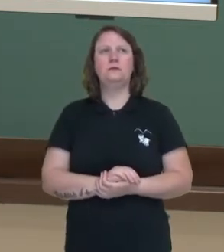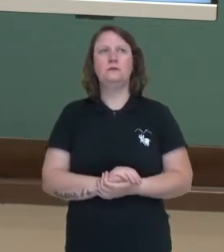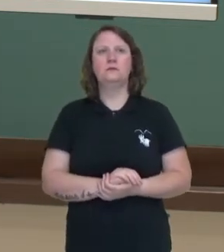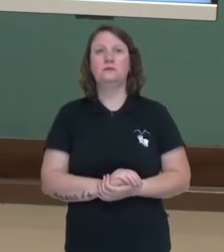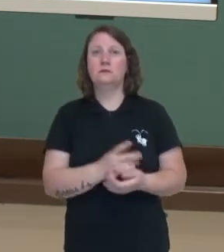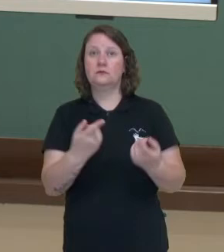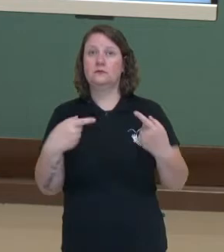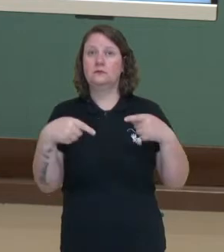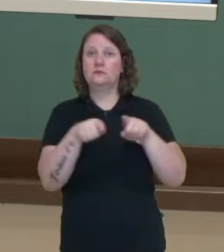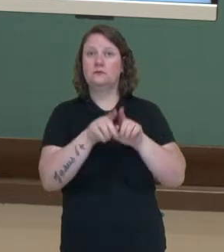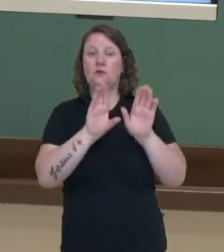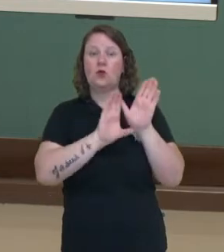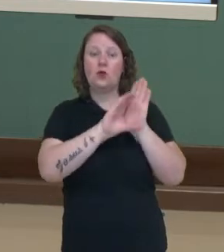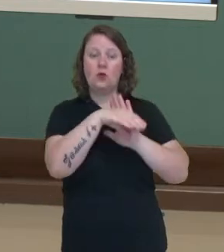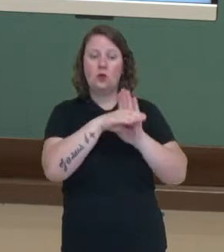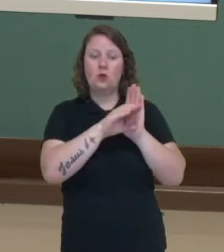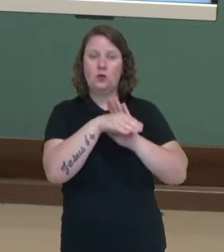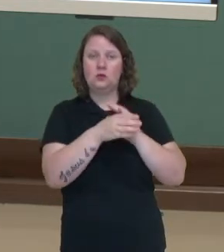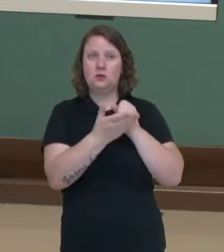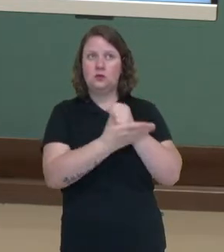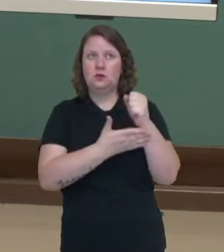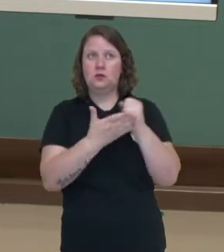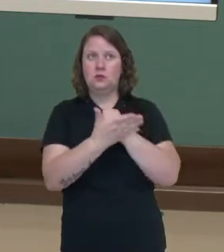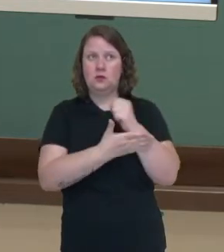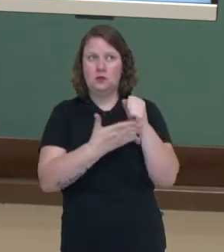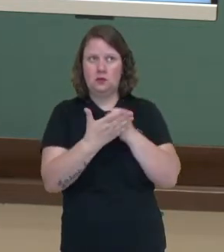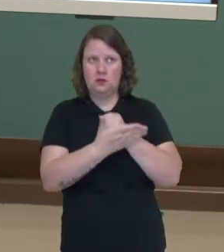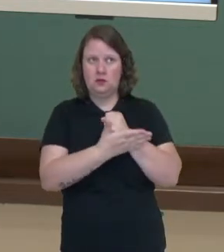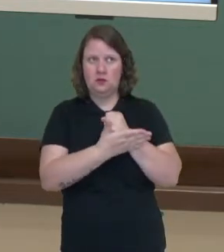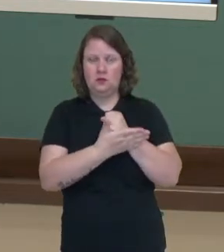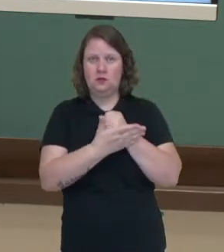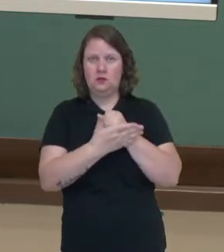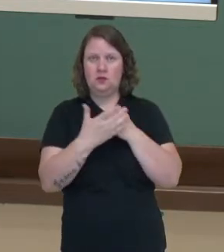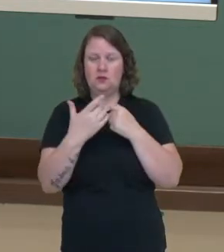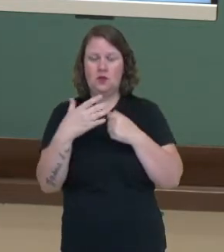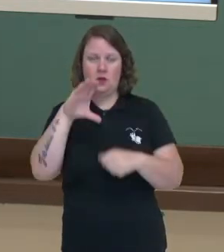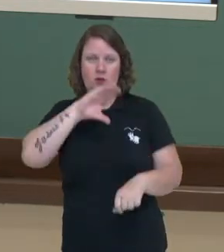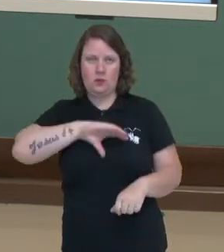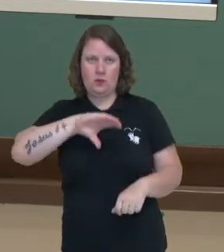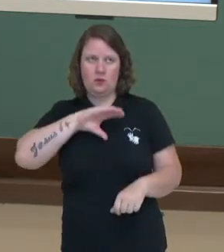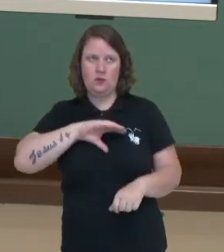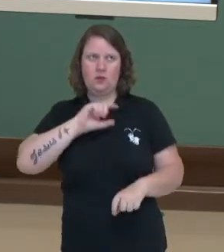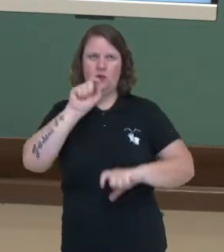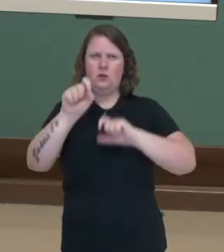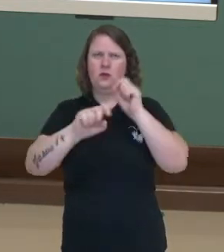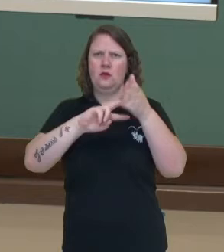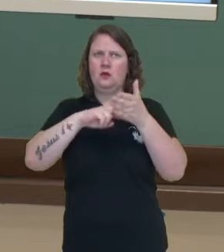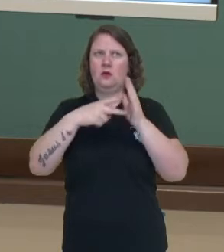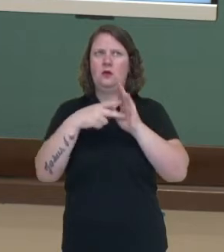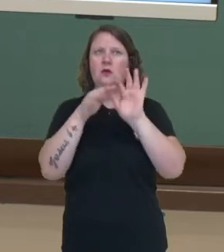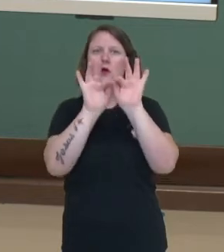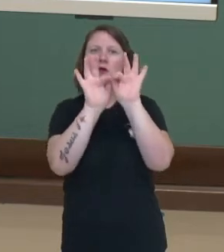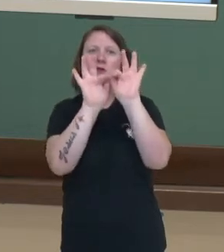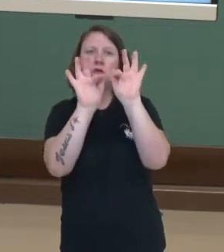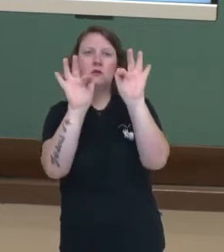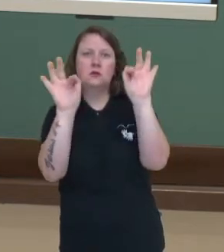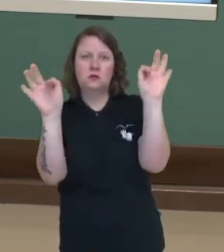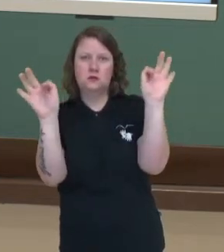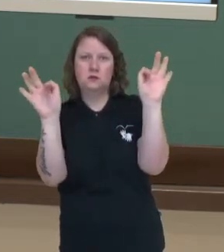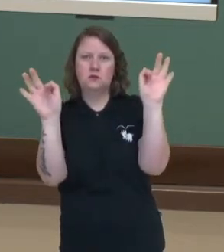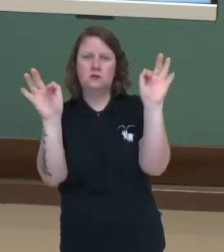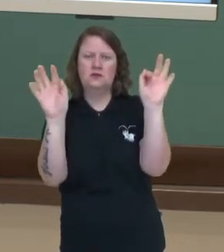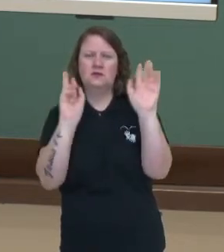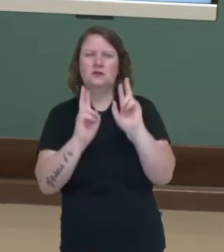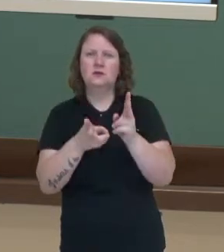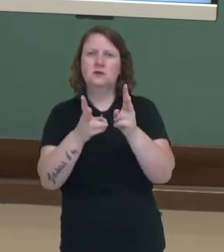conceitos básicos da sintaxe da nossa língua portuguesa. O que é uma frase? Nós sempre encontramos nos